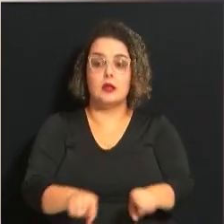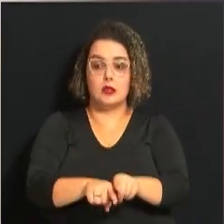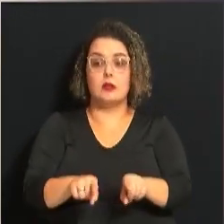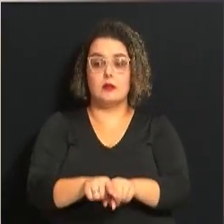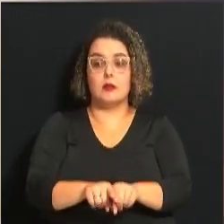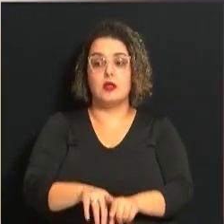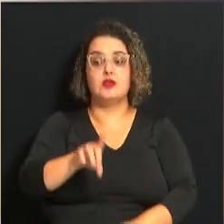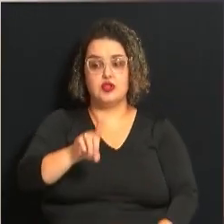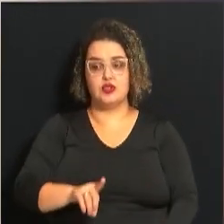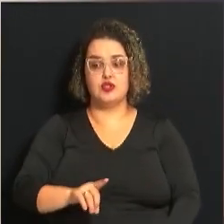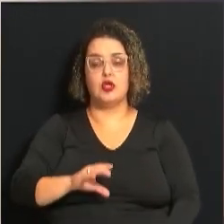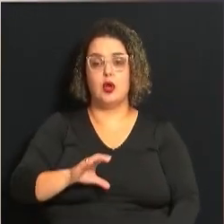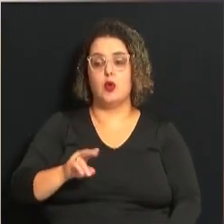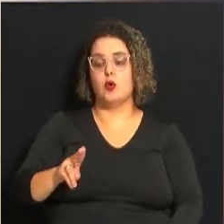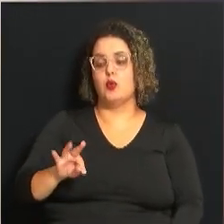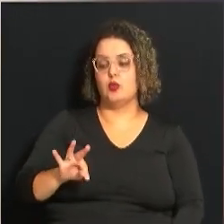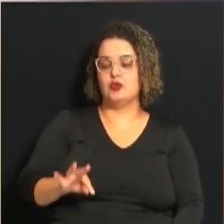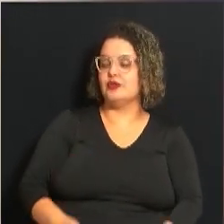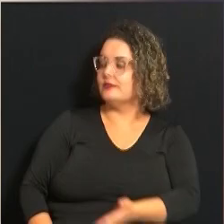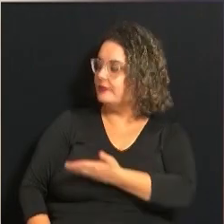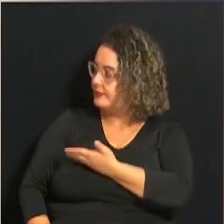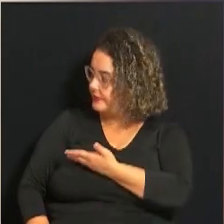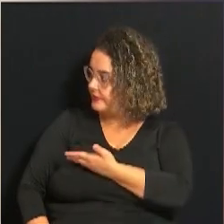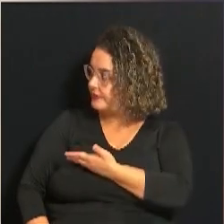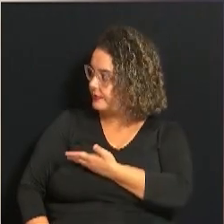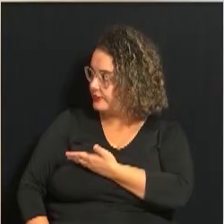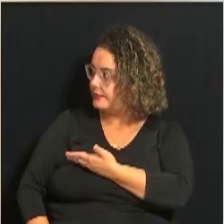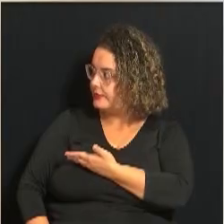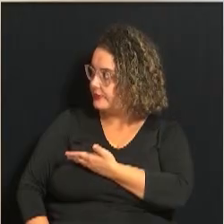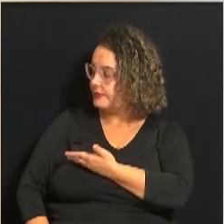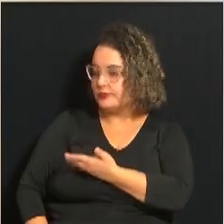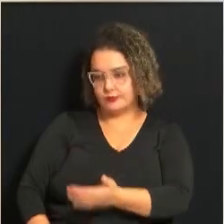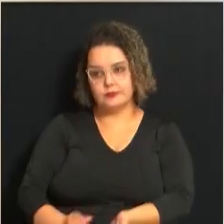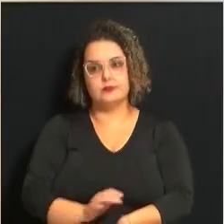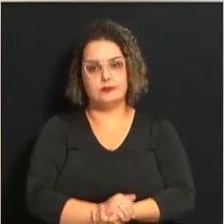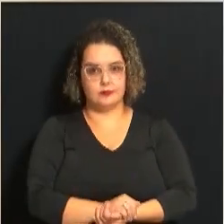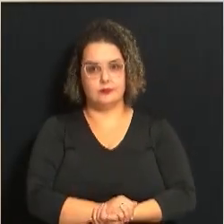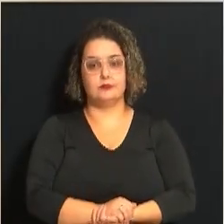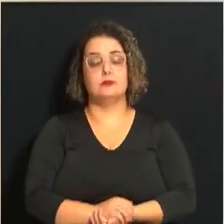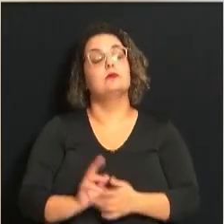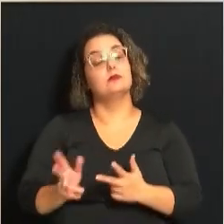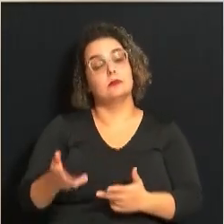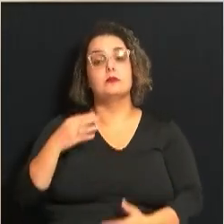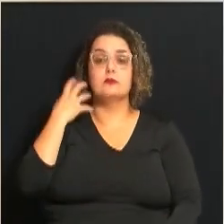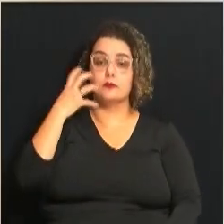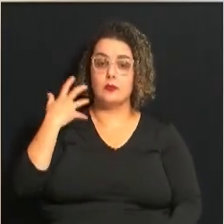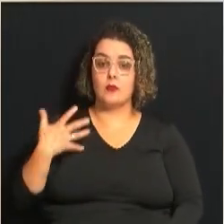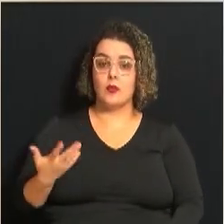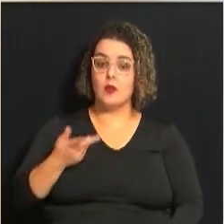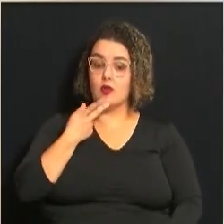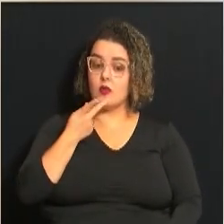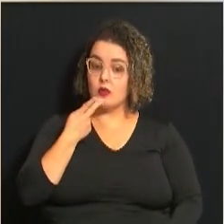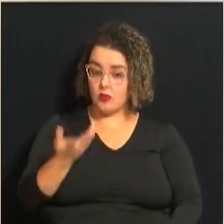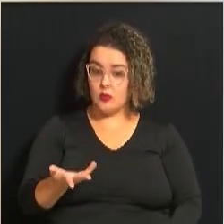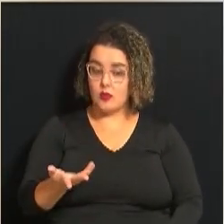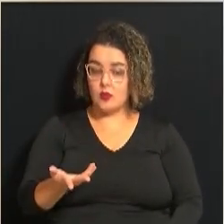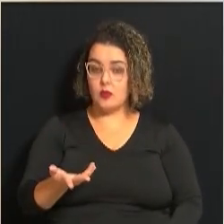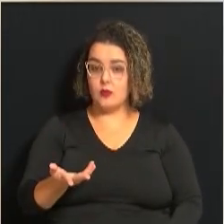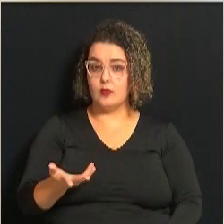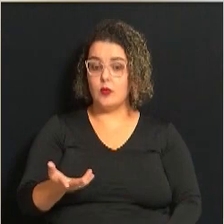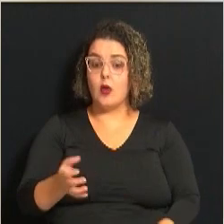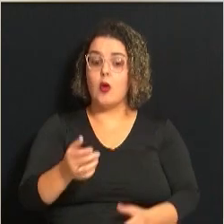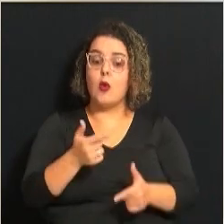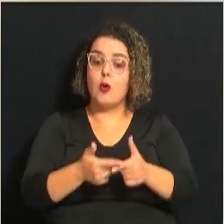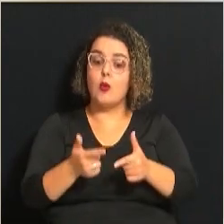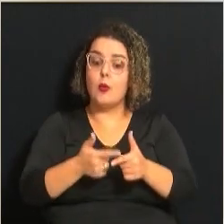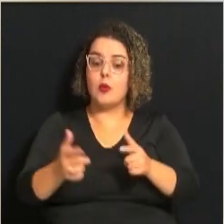Uerrara, diretora nacional da Central Única dos Trabalhadores. De acordo com a parlamentar, Guida Calisto, O problema do